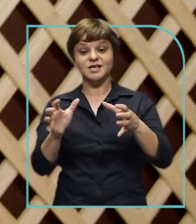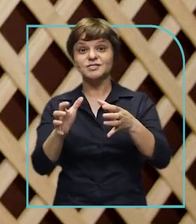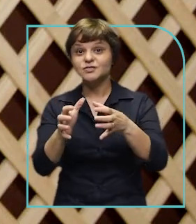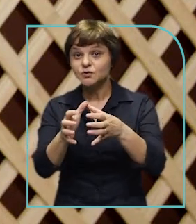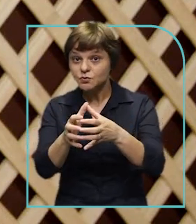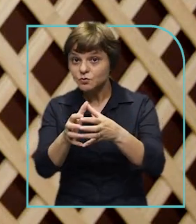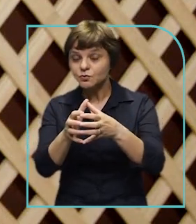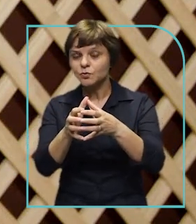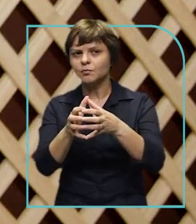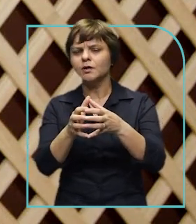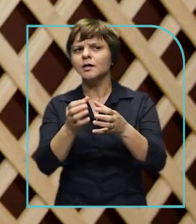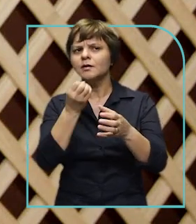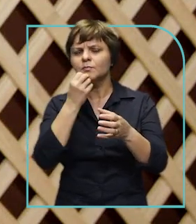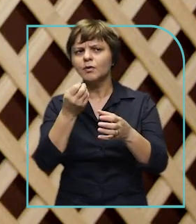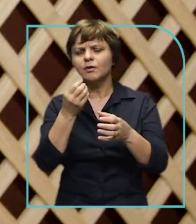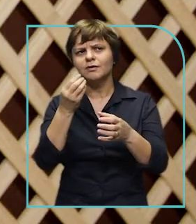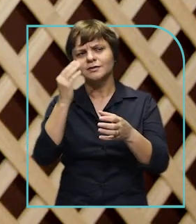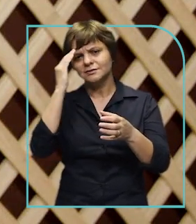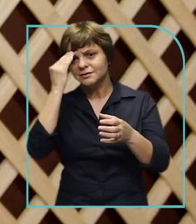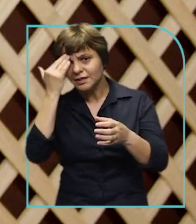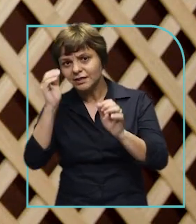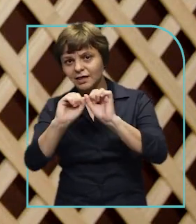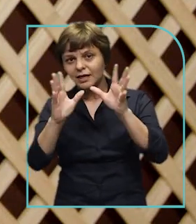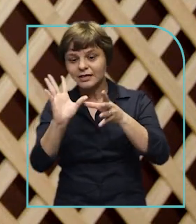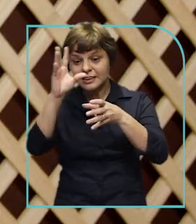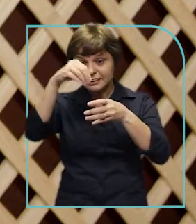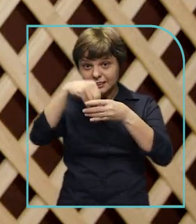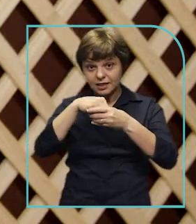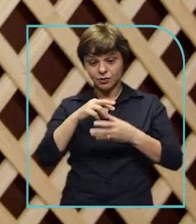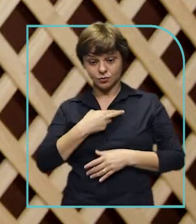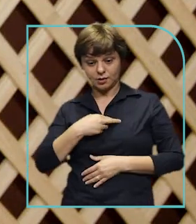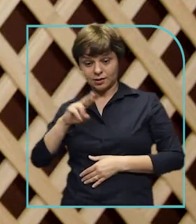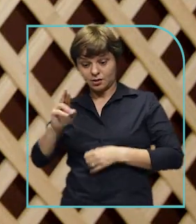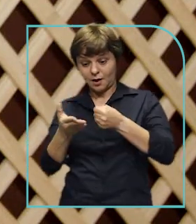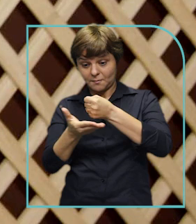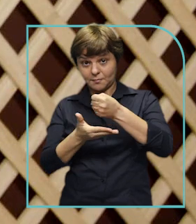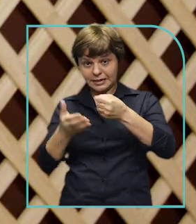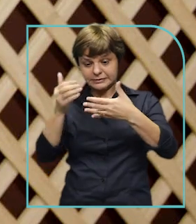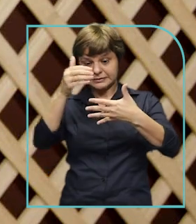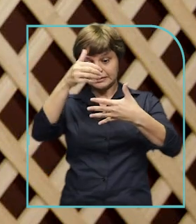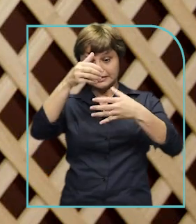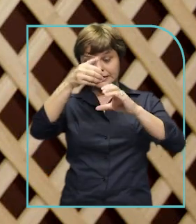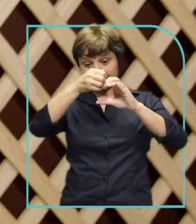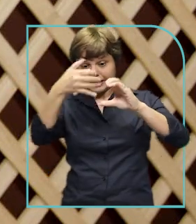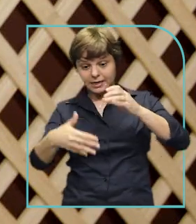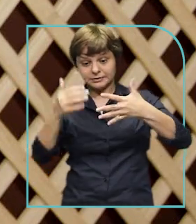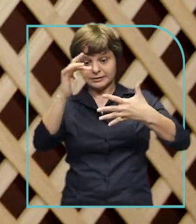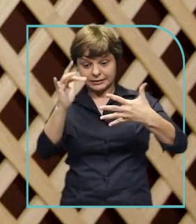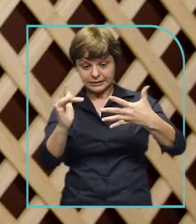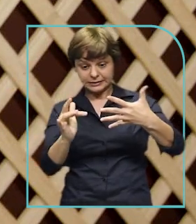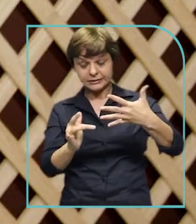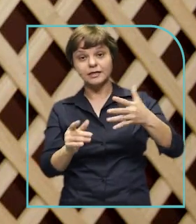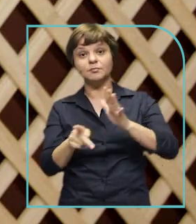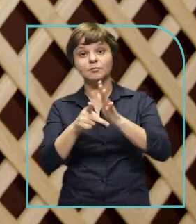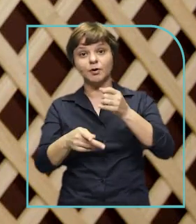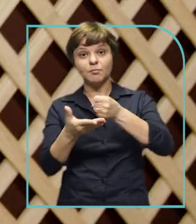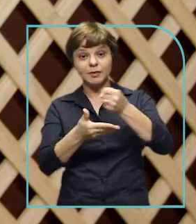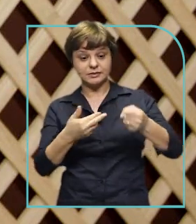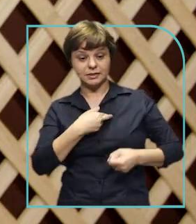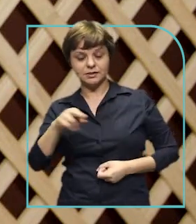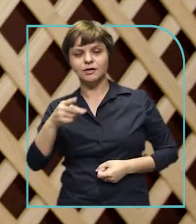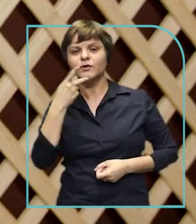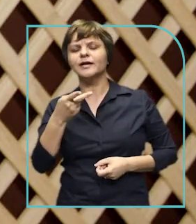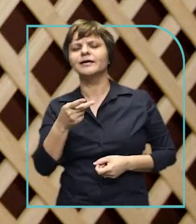interessante, como que eles percebem dentro da religião, dentro da fundamentação religiosa, que as mulheres devem